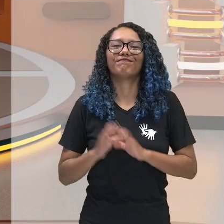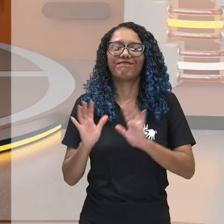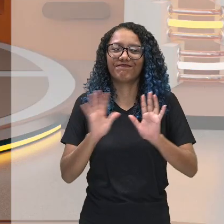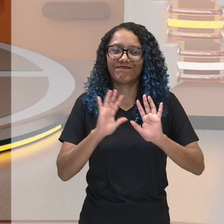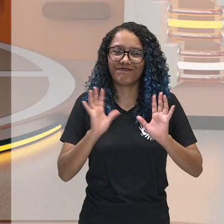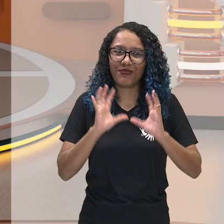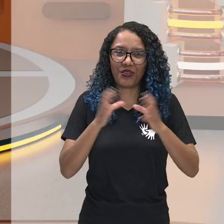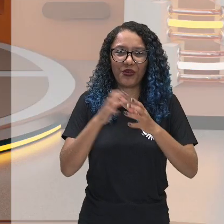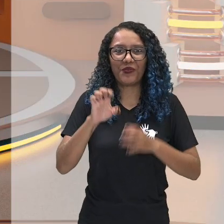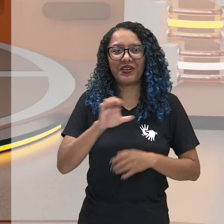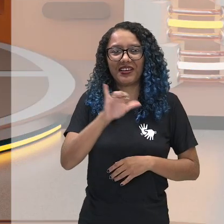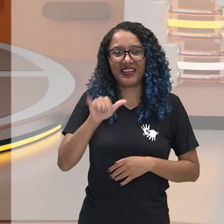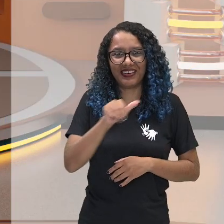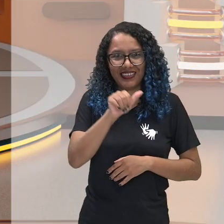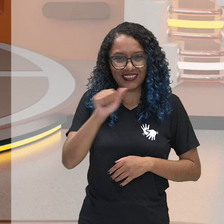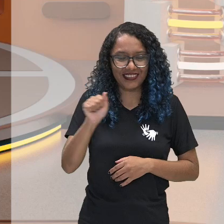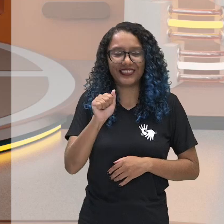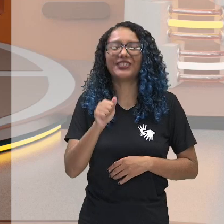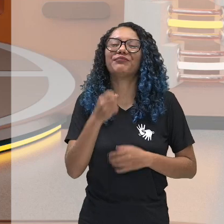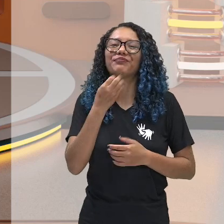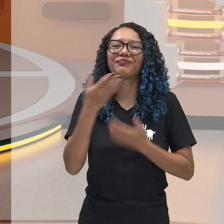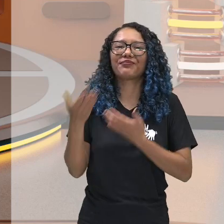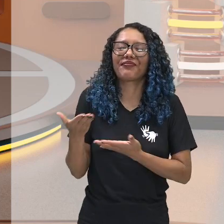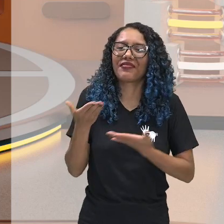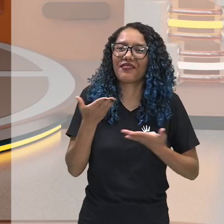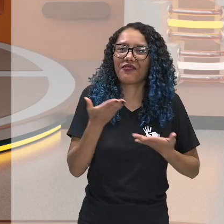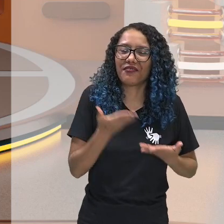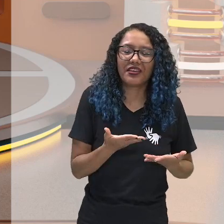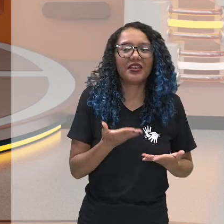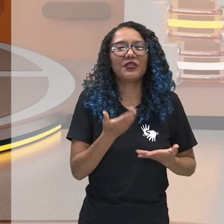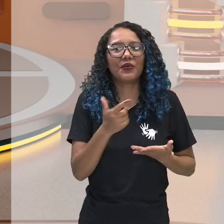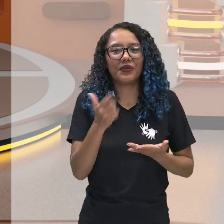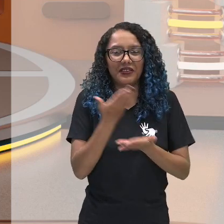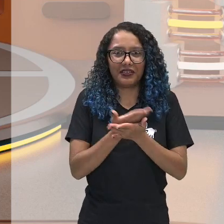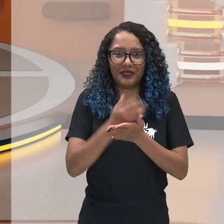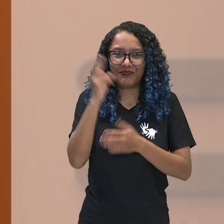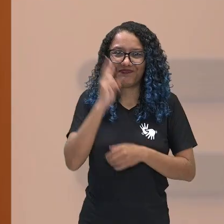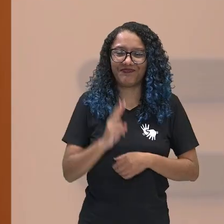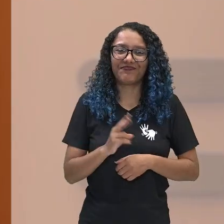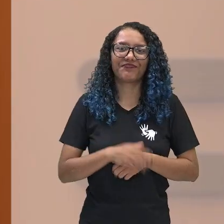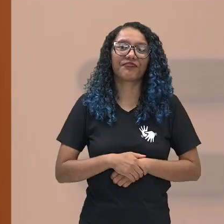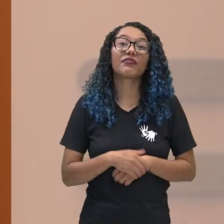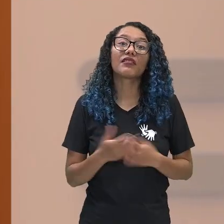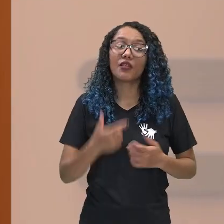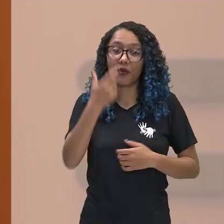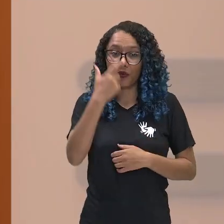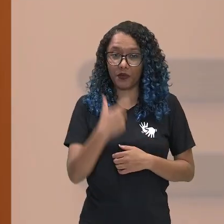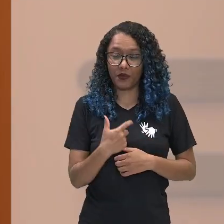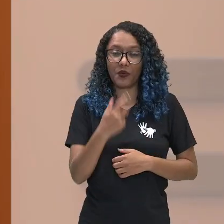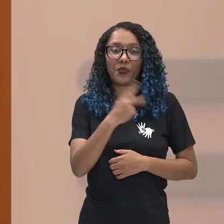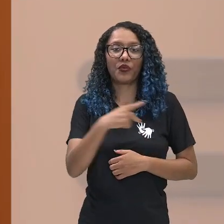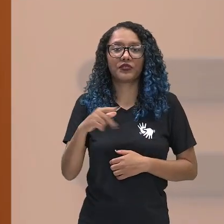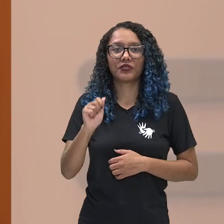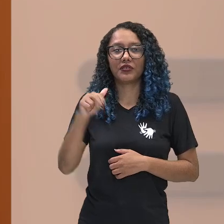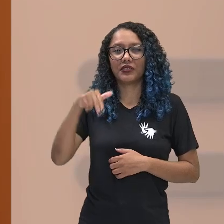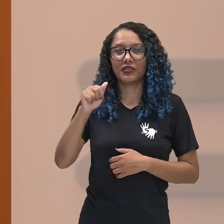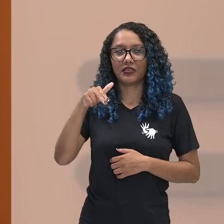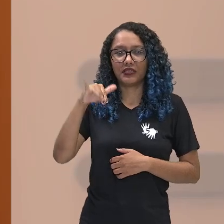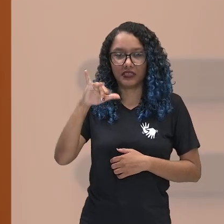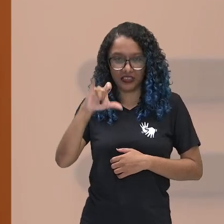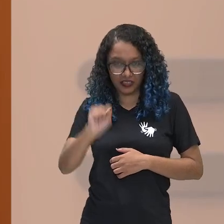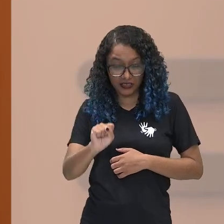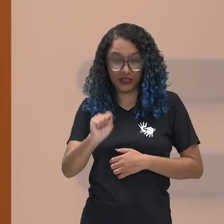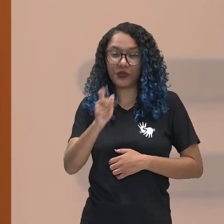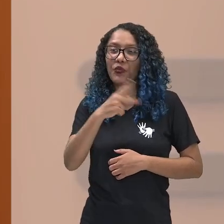Turminha boa da nossa educação de jovens e adultos, sejam bem-vindos a mais uma aula de História. Eu sou o professor Ananias Carvalho, seu